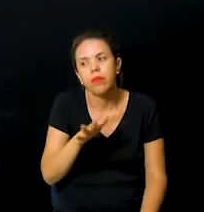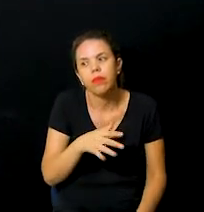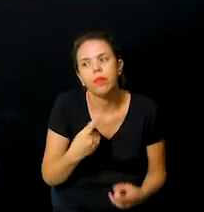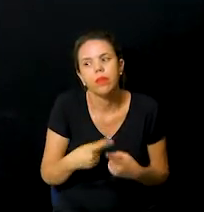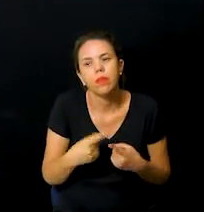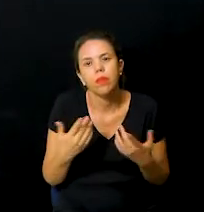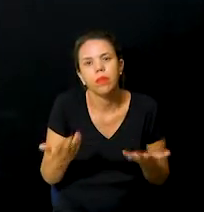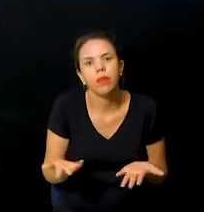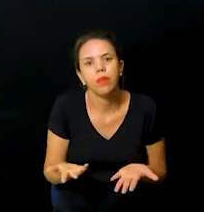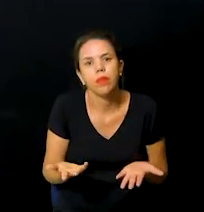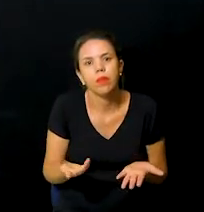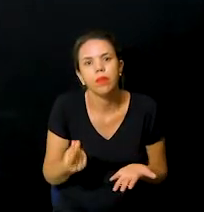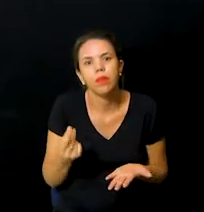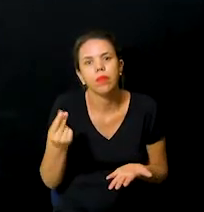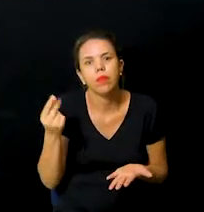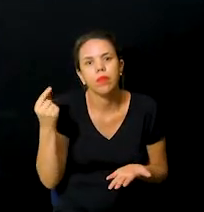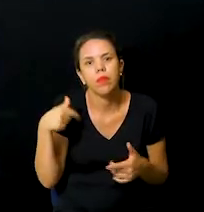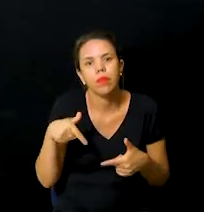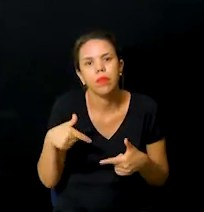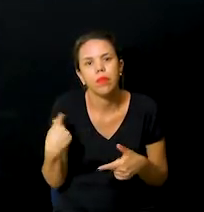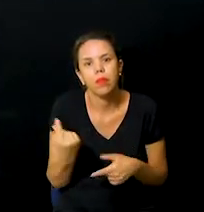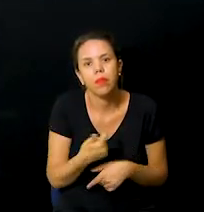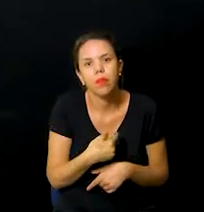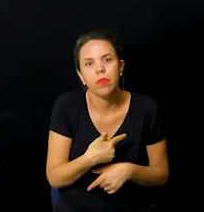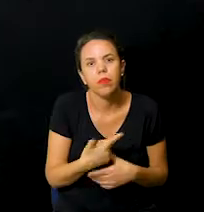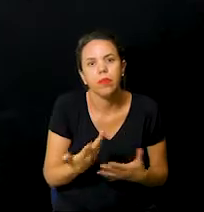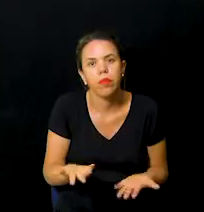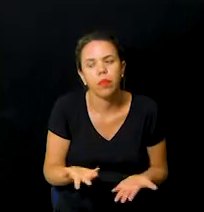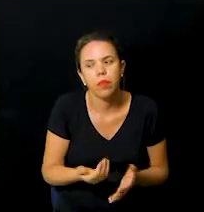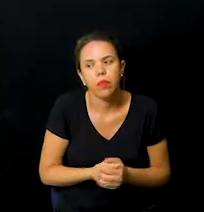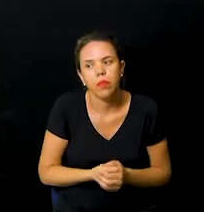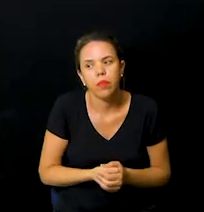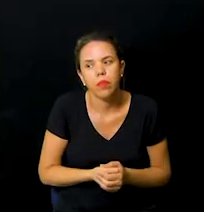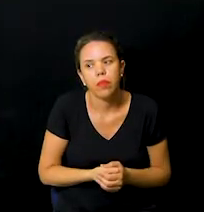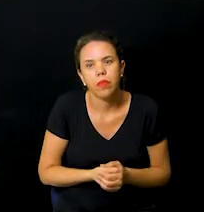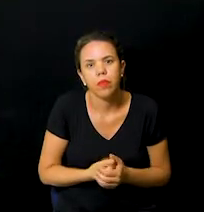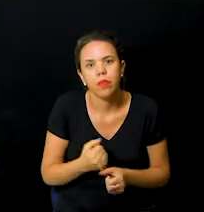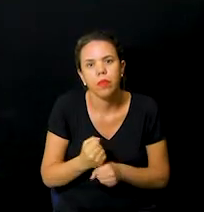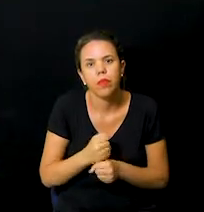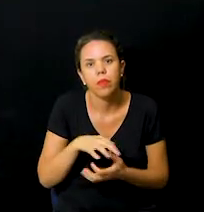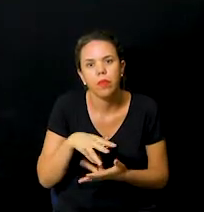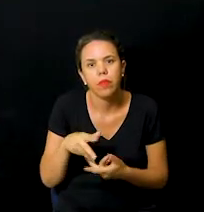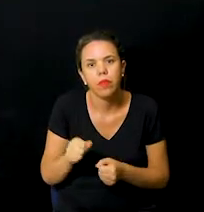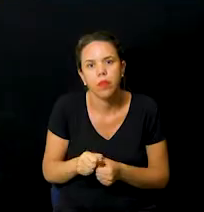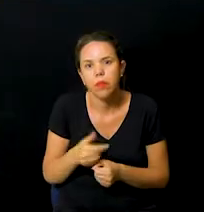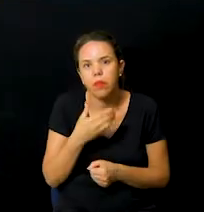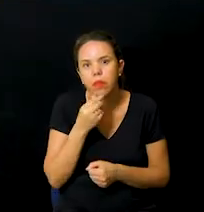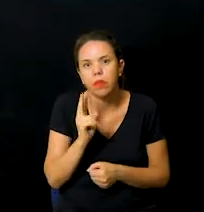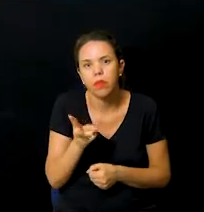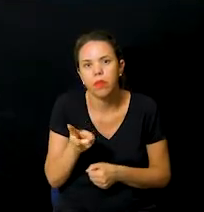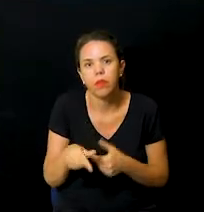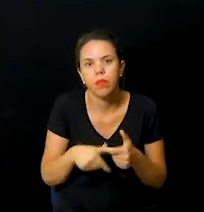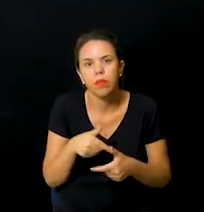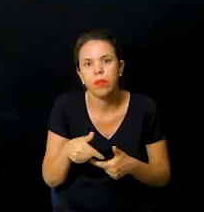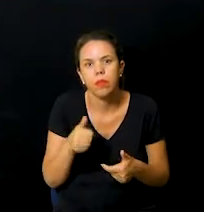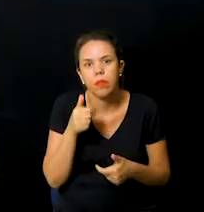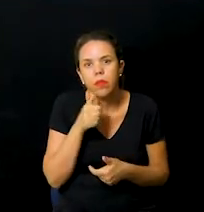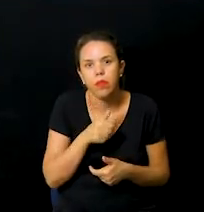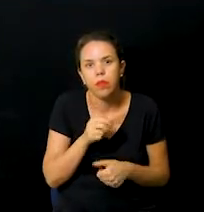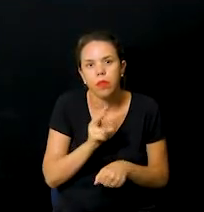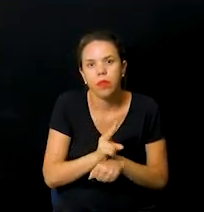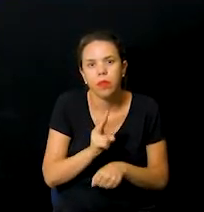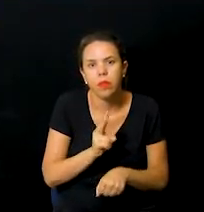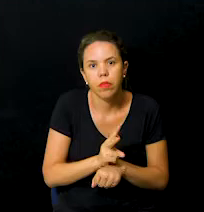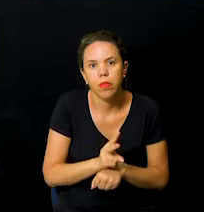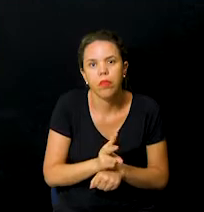nossos homens, porque afinal de contas eles estão há muito mais tempo no trabalho do que nós, né? Então, desde que o mundo é mundo, né, o homem sempre saiu para o